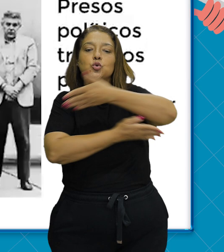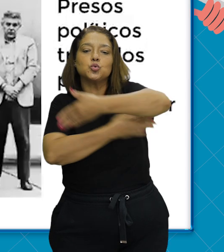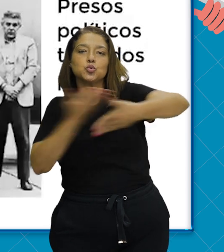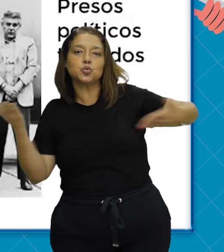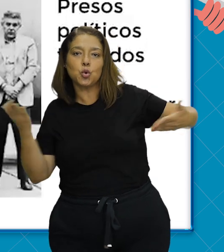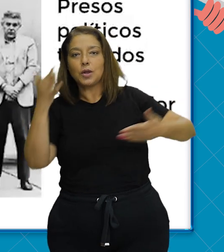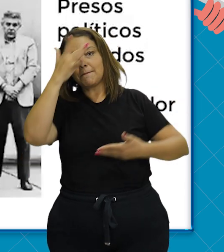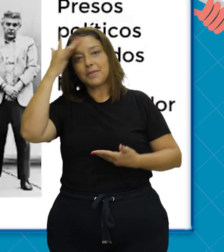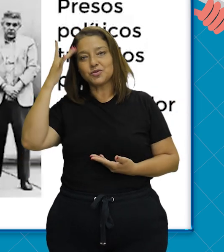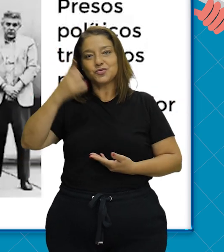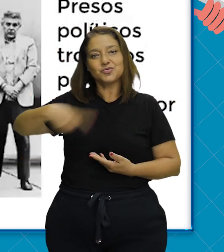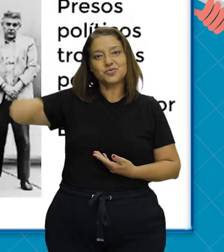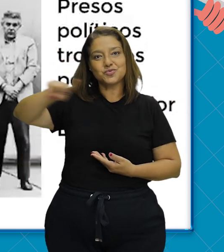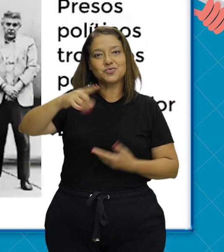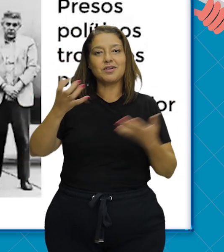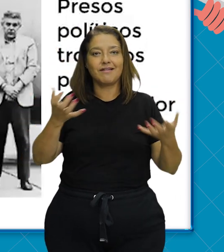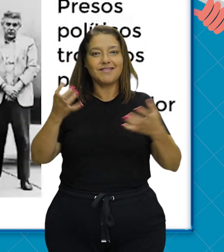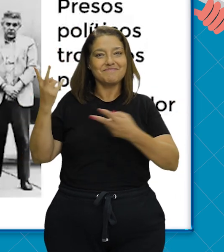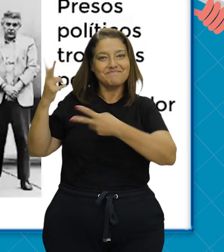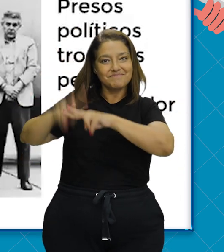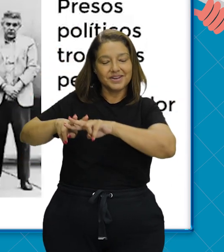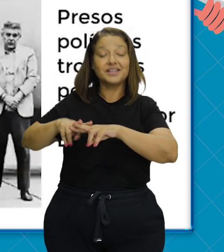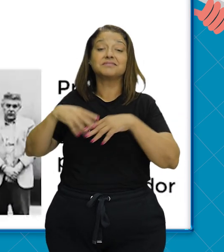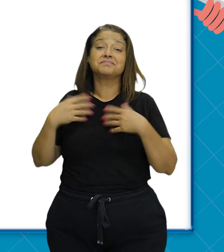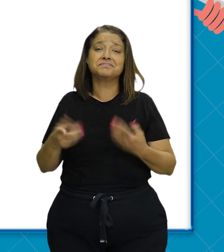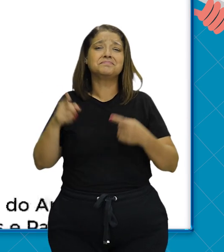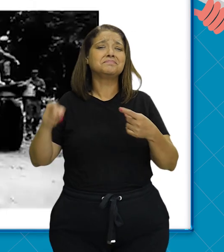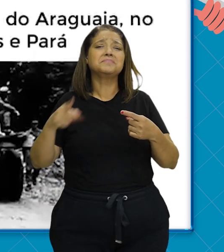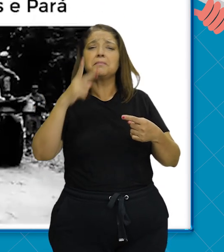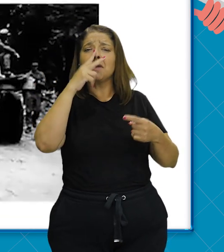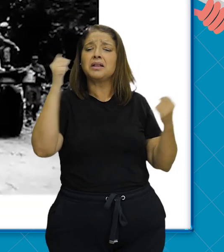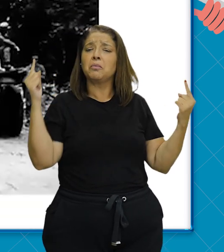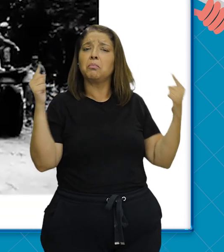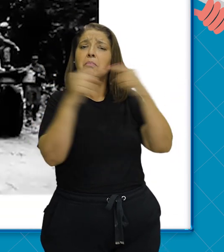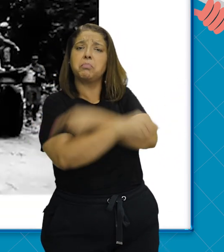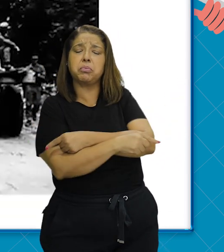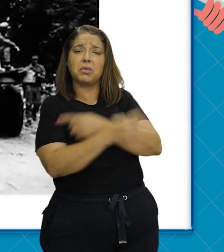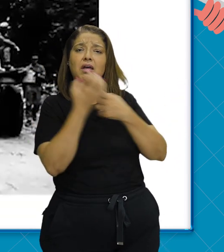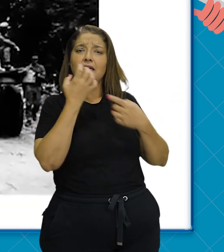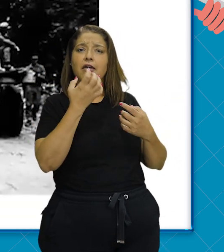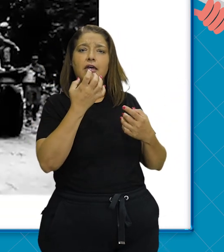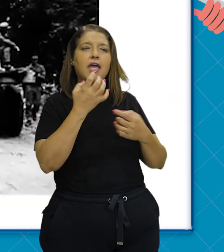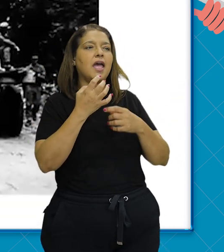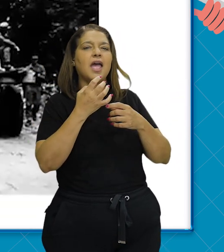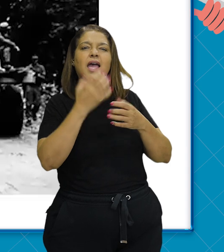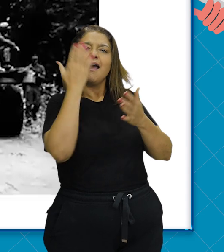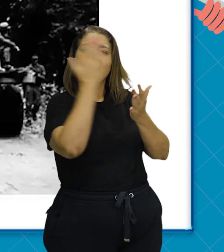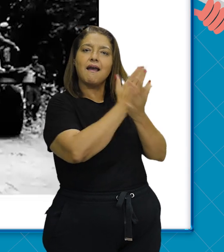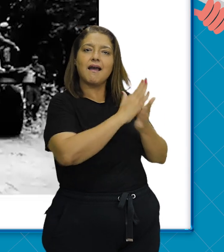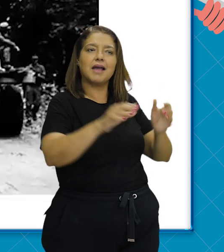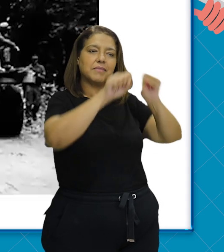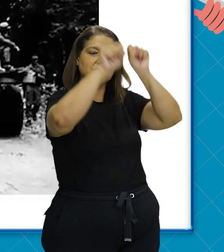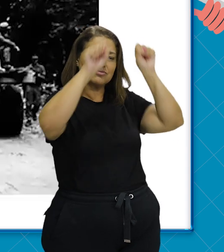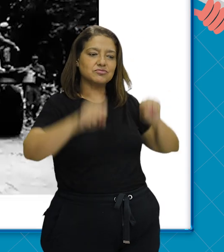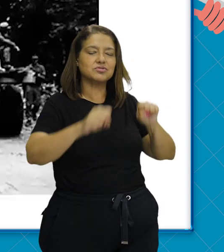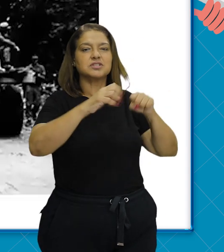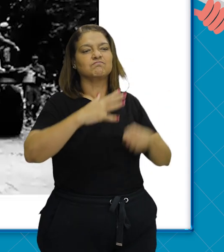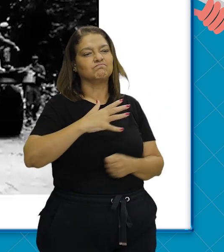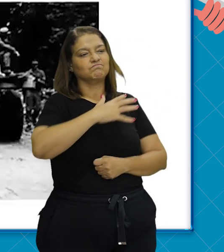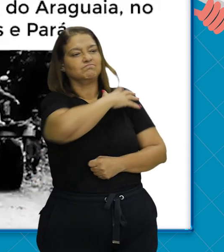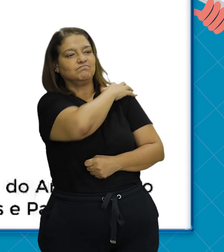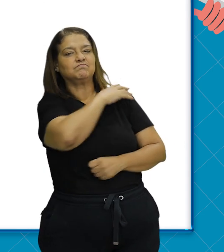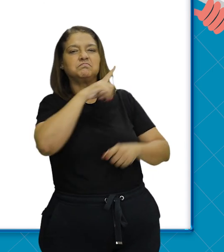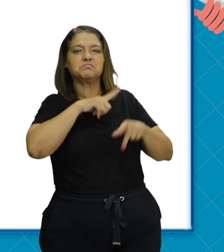políticos. Porém, seus ideais eram contraditórios. Queriam derrubar o sistema para instaurar outra ditadura, a do